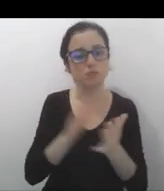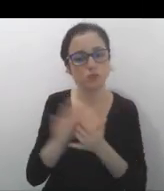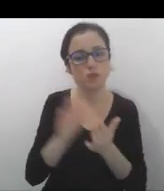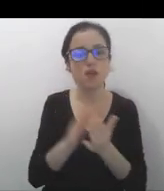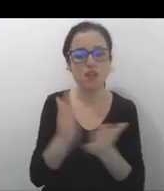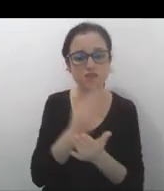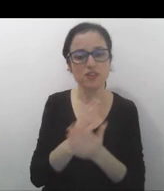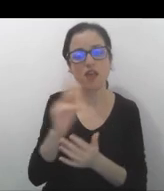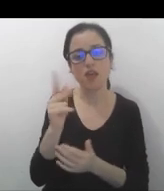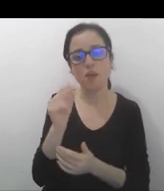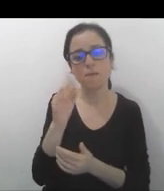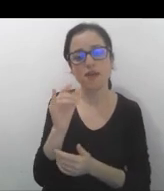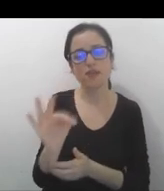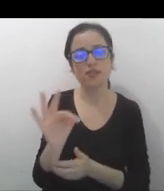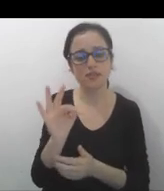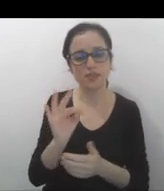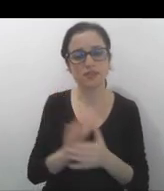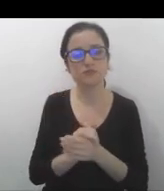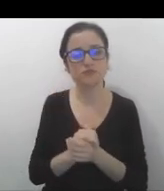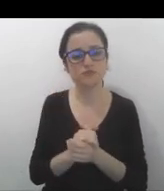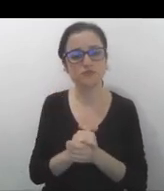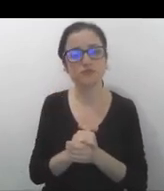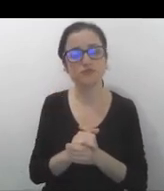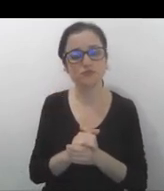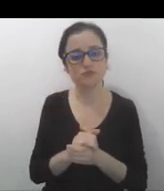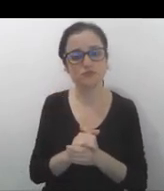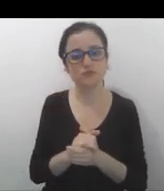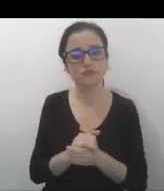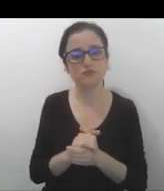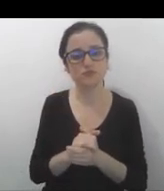esses trabalhos foram publicados na Habitat, né? Também, né?